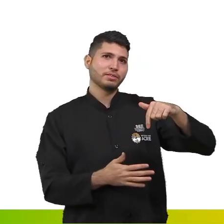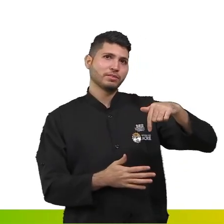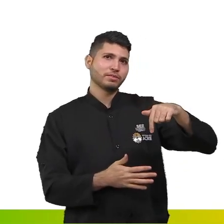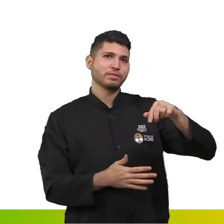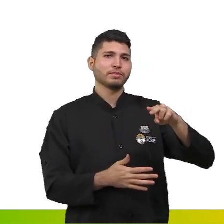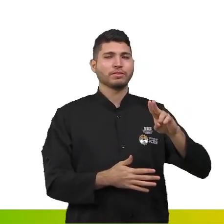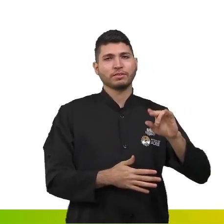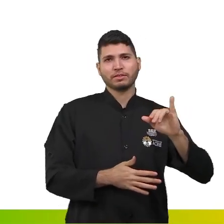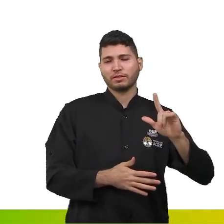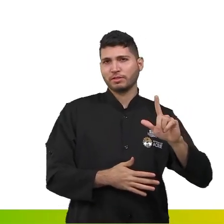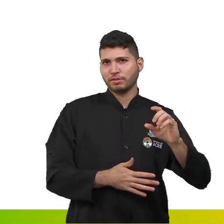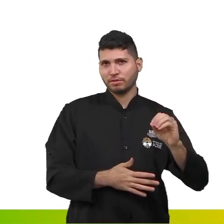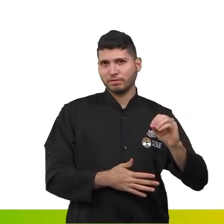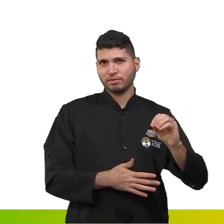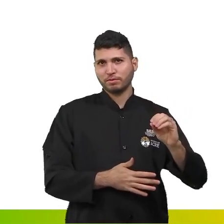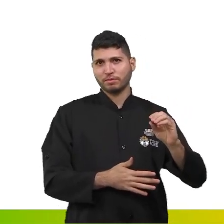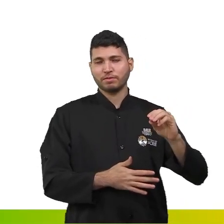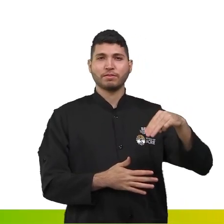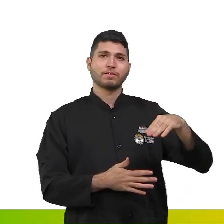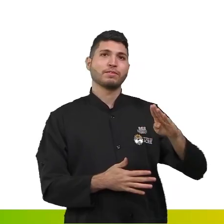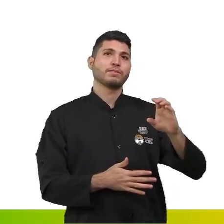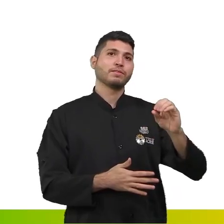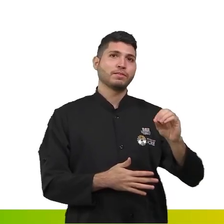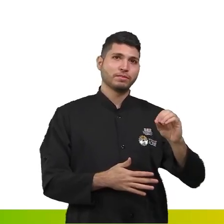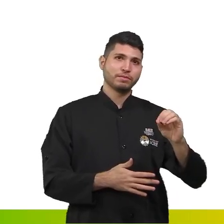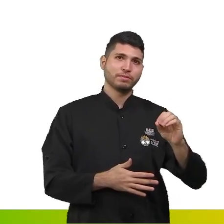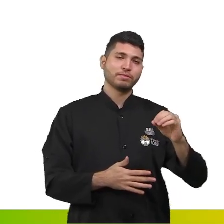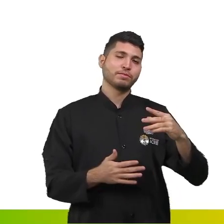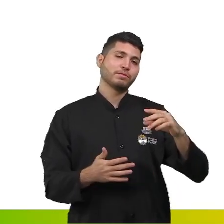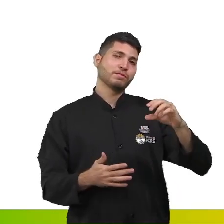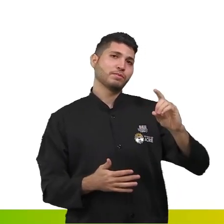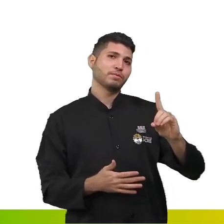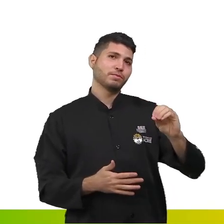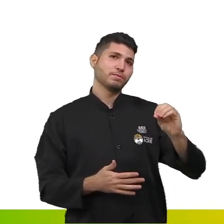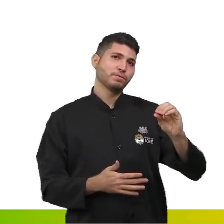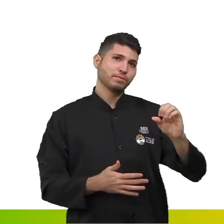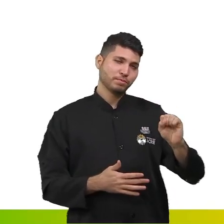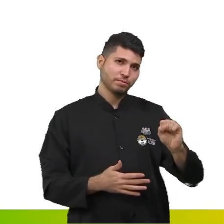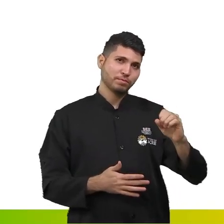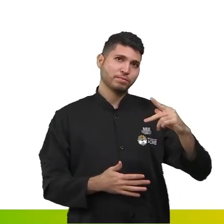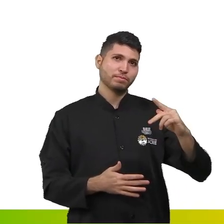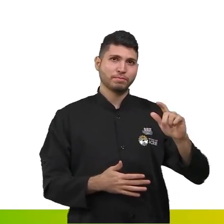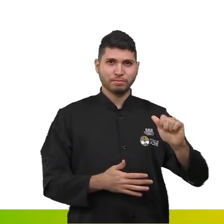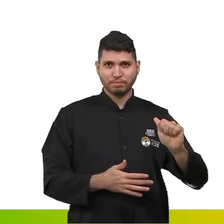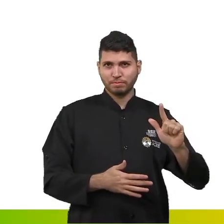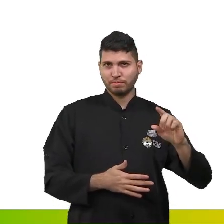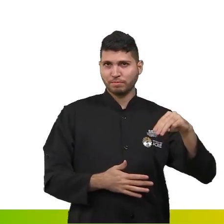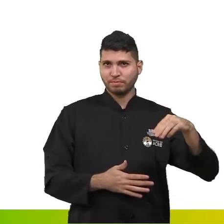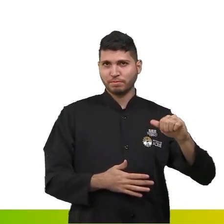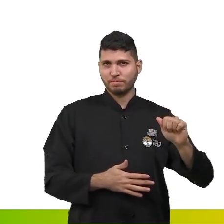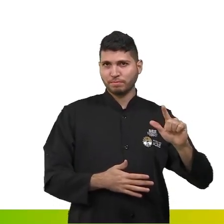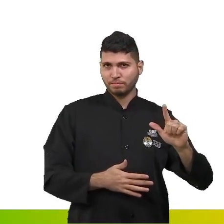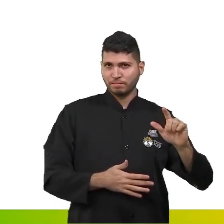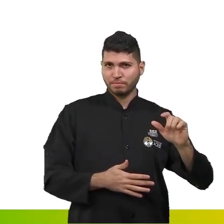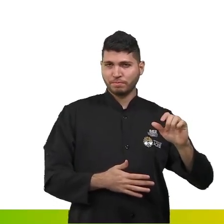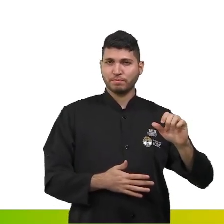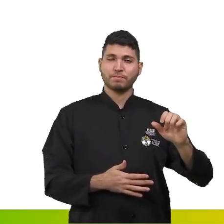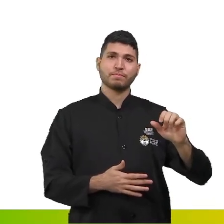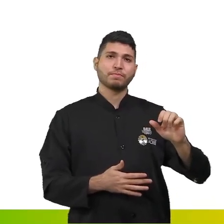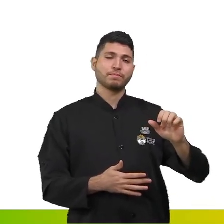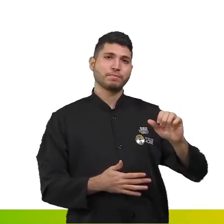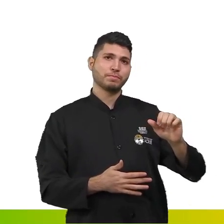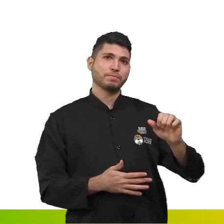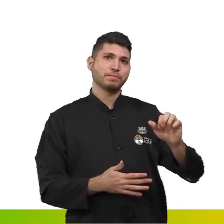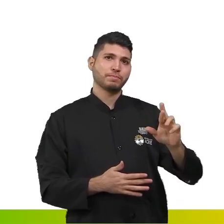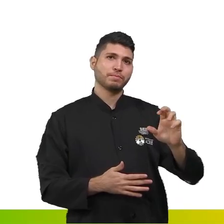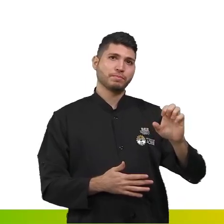comunidades quilombos é o quilombo dos Palmares. Existiu por quase um século e chegou a abrigar milhares de